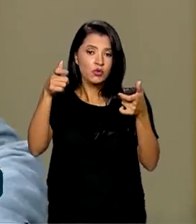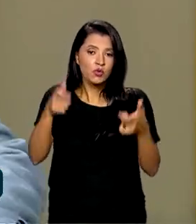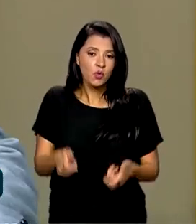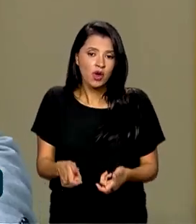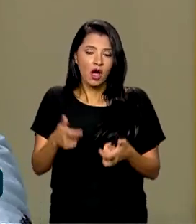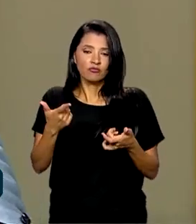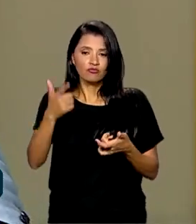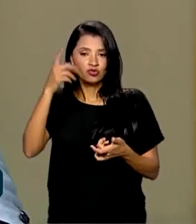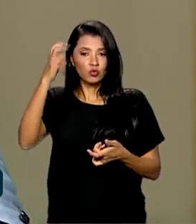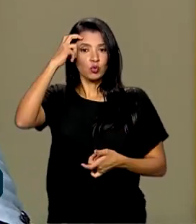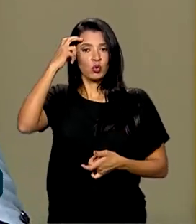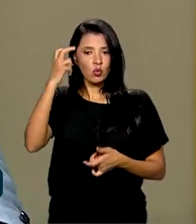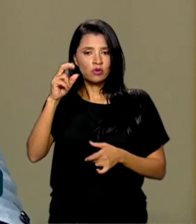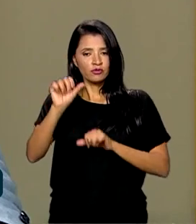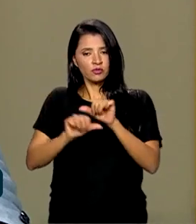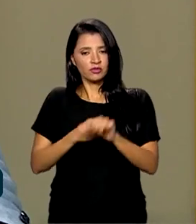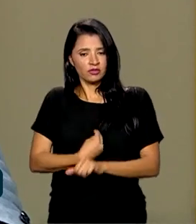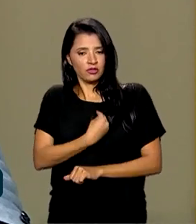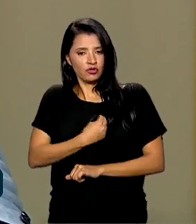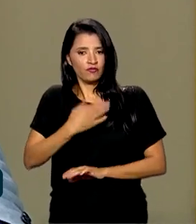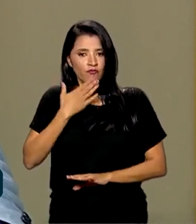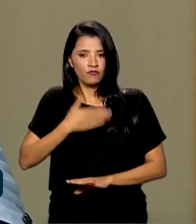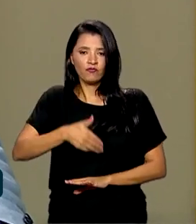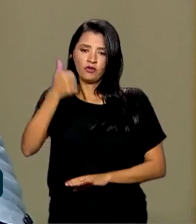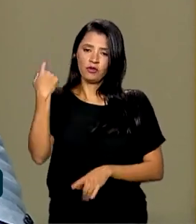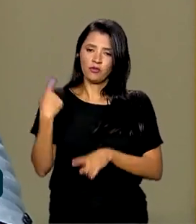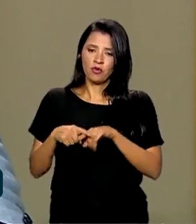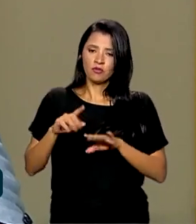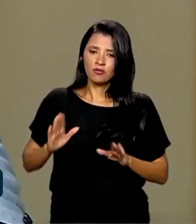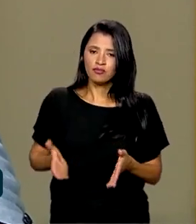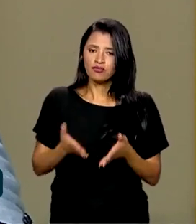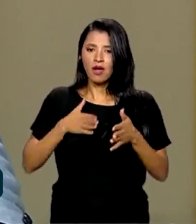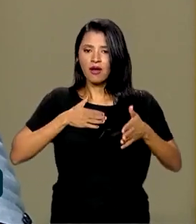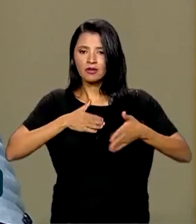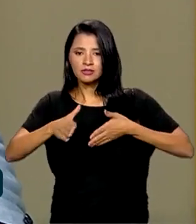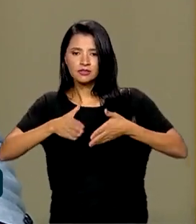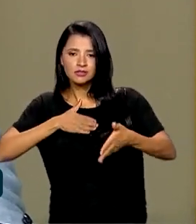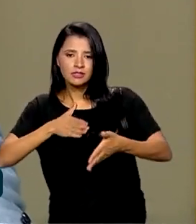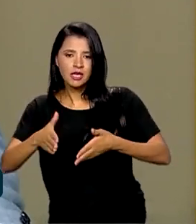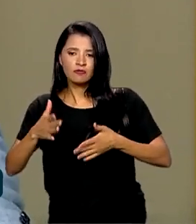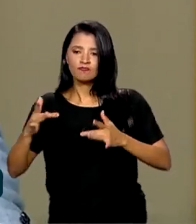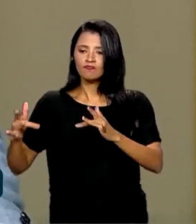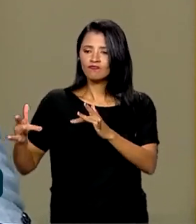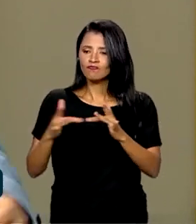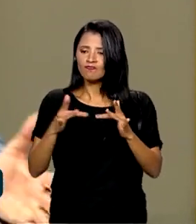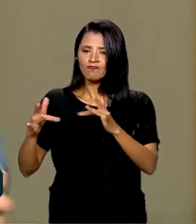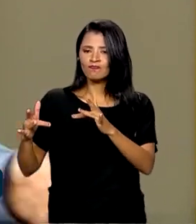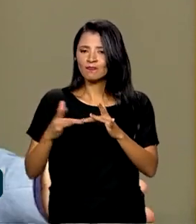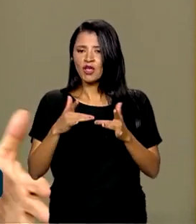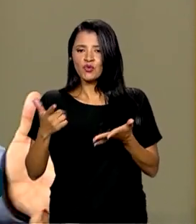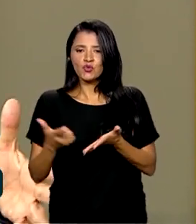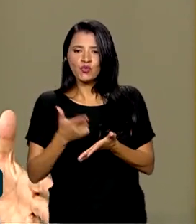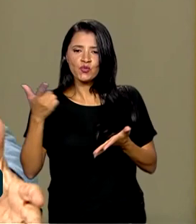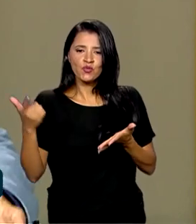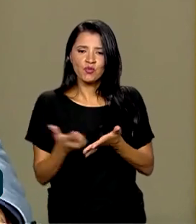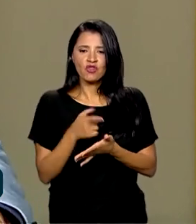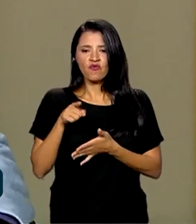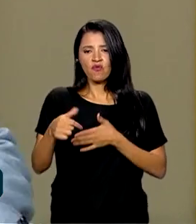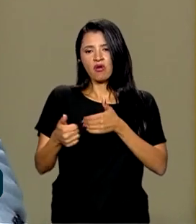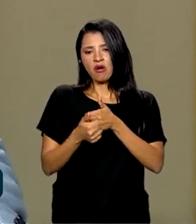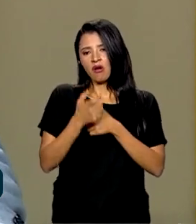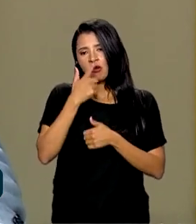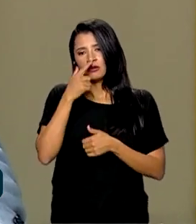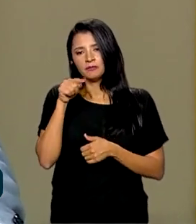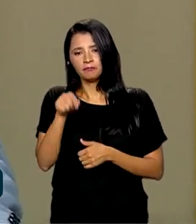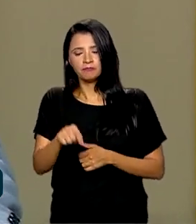cultural, de transformação de vidas, porque ela promove o acesso e o contato e o tato com o livro muito ali próximo, né? Elas